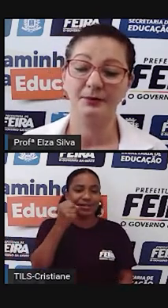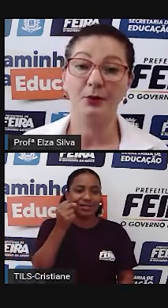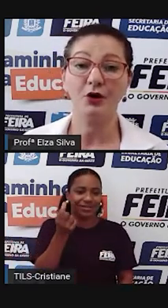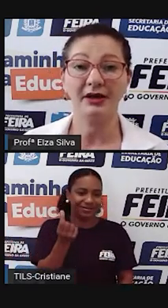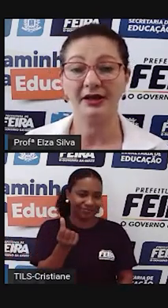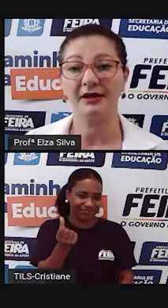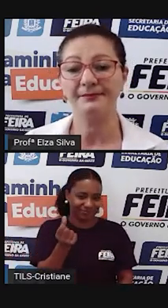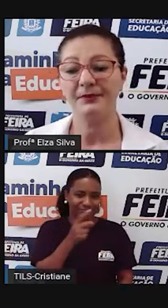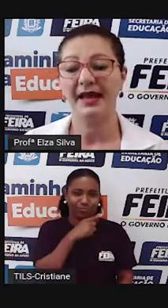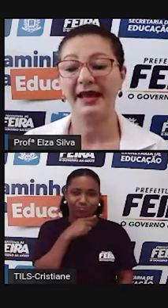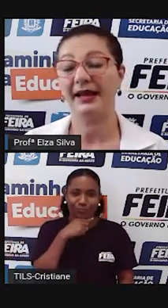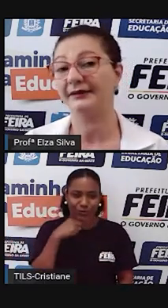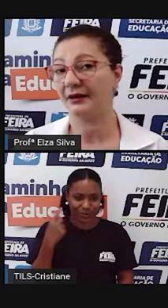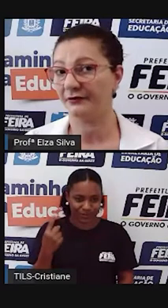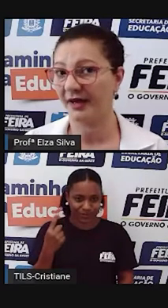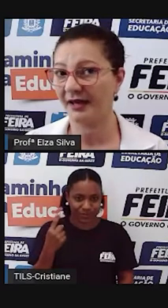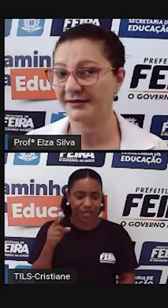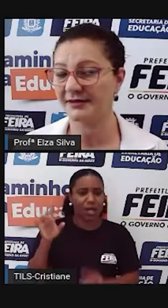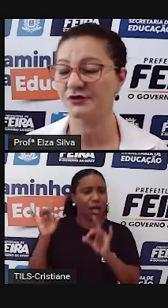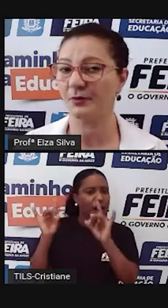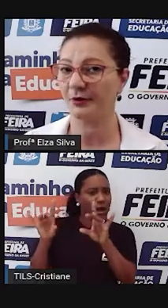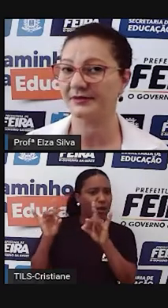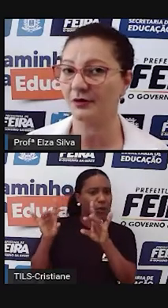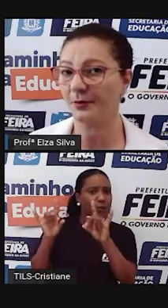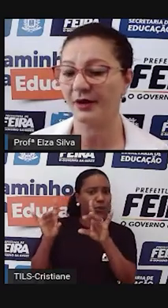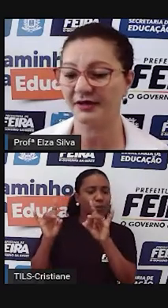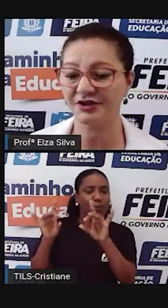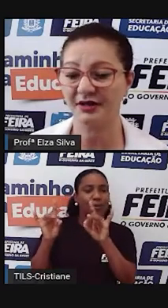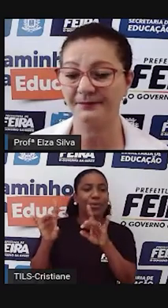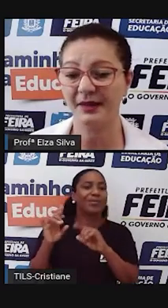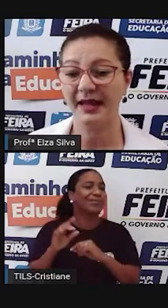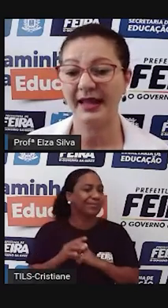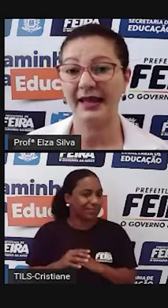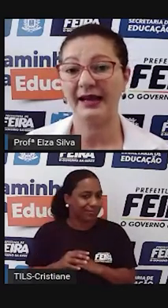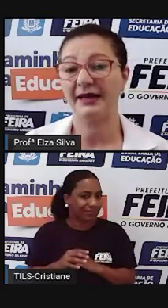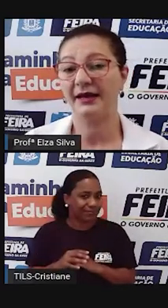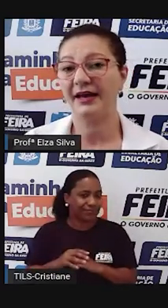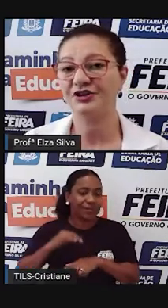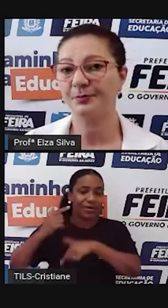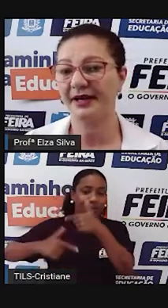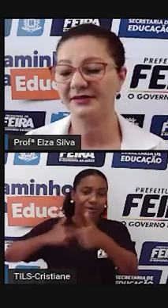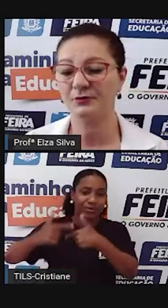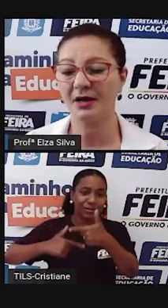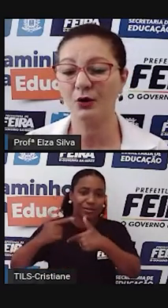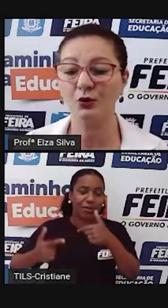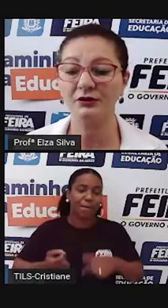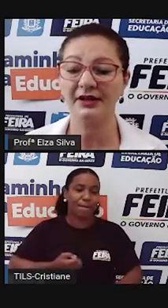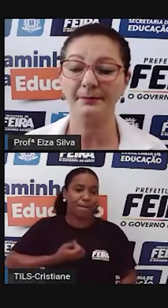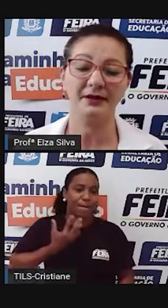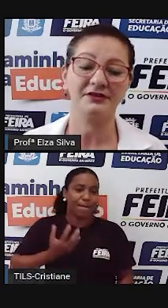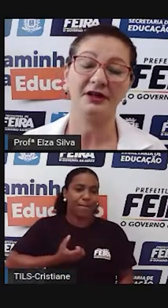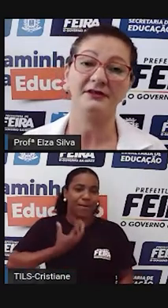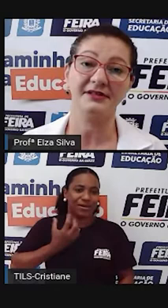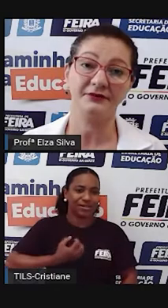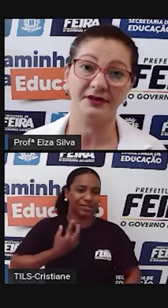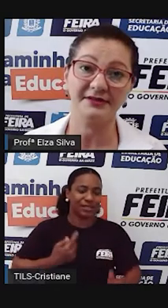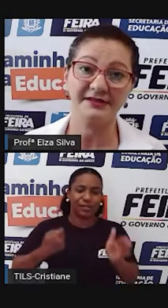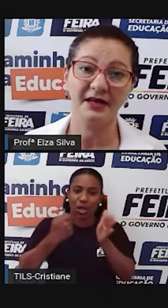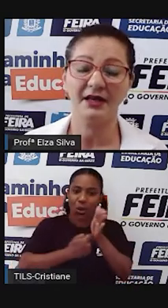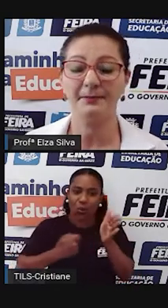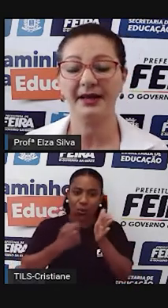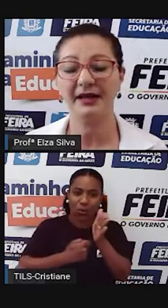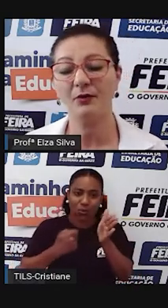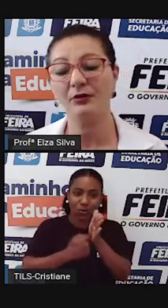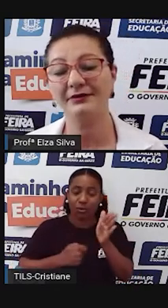destaca porque ela, através de sua produção poética, ela expressa uma luta pelos direitos